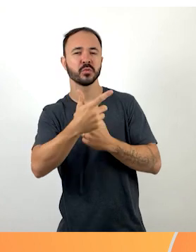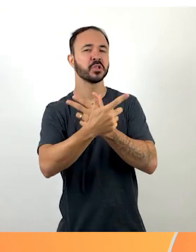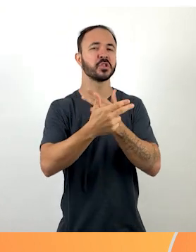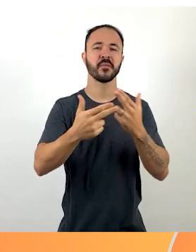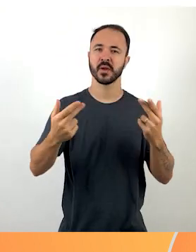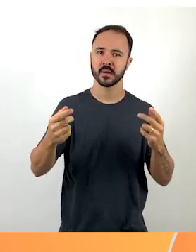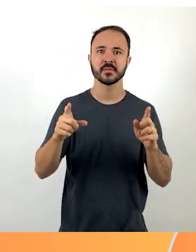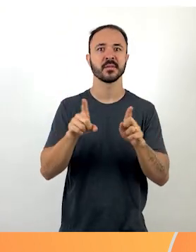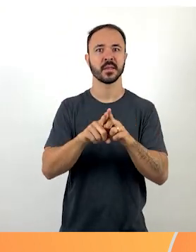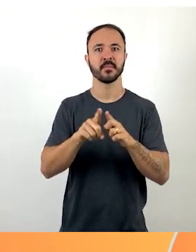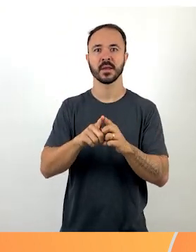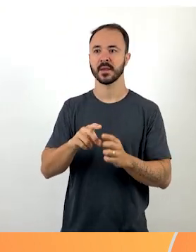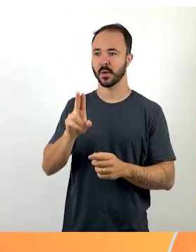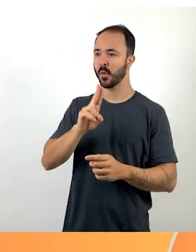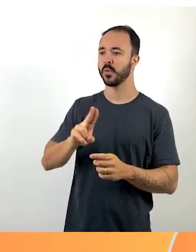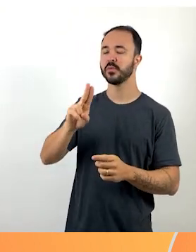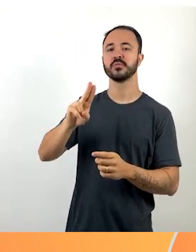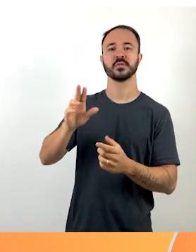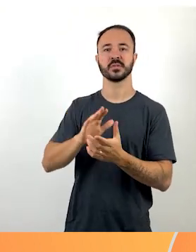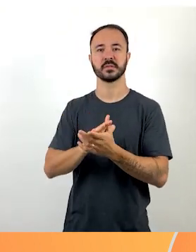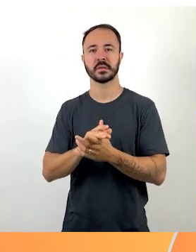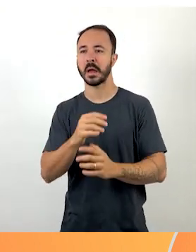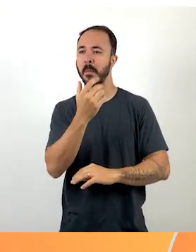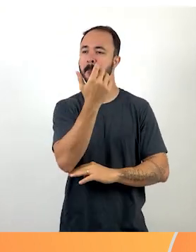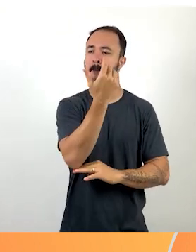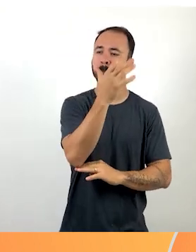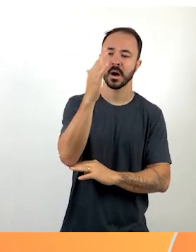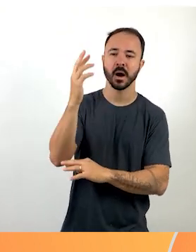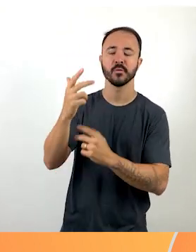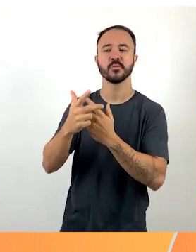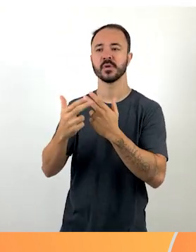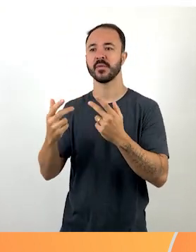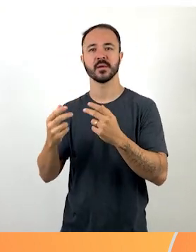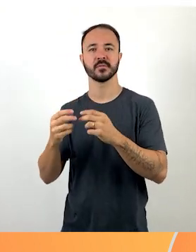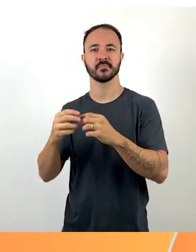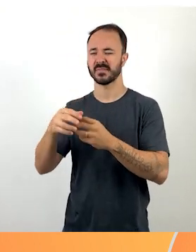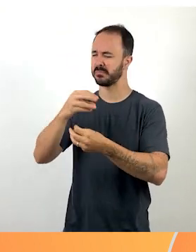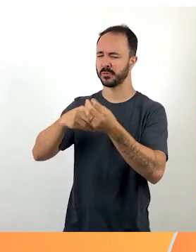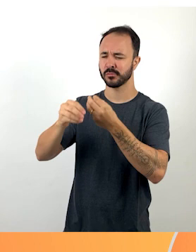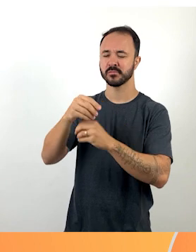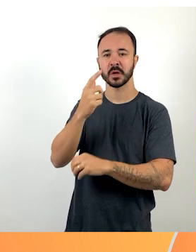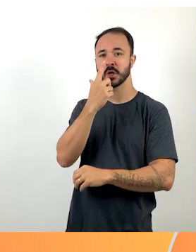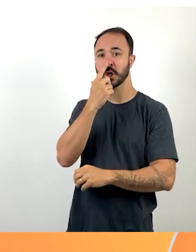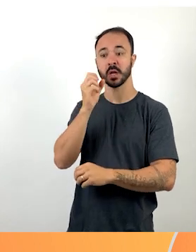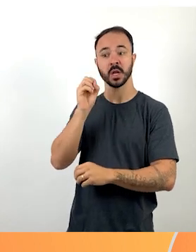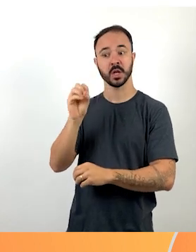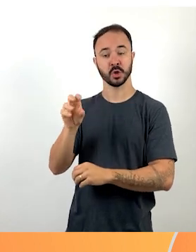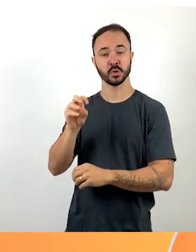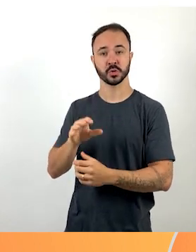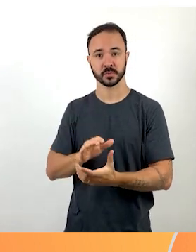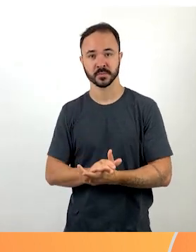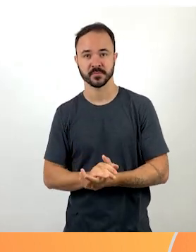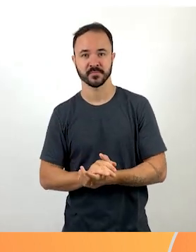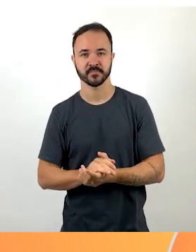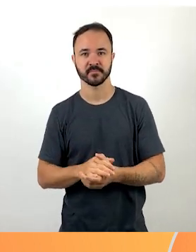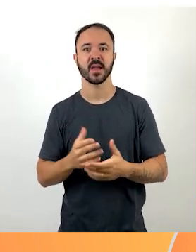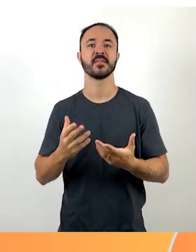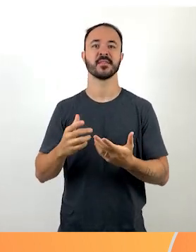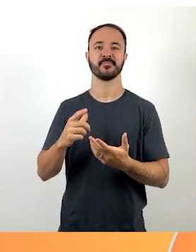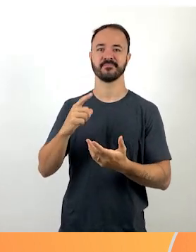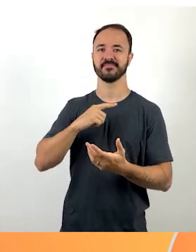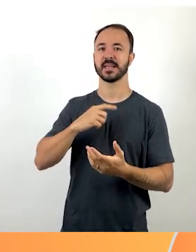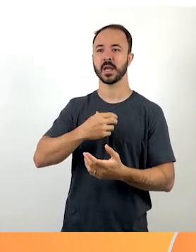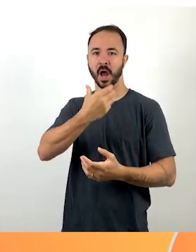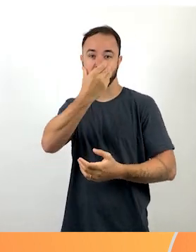de cima e na parte de baixo do primeiro balde, que ele é todo perfurado para a deposição desse produto. Colocamos